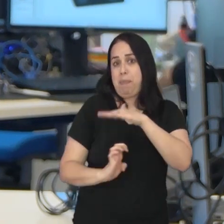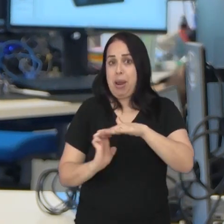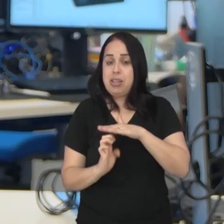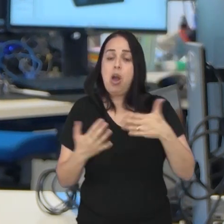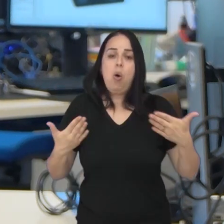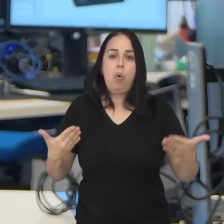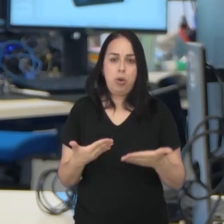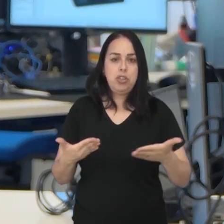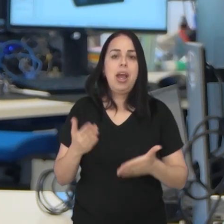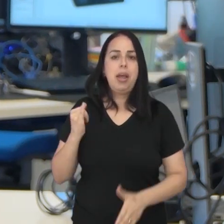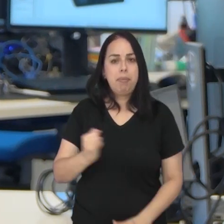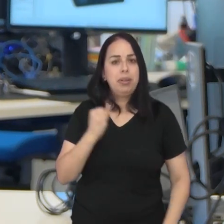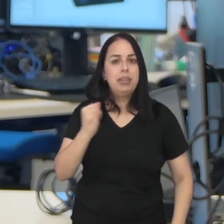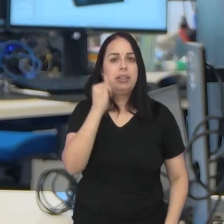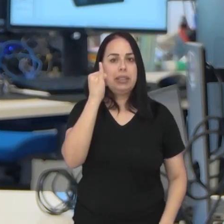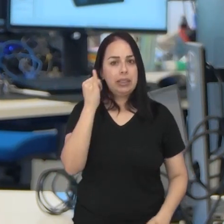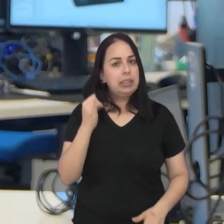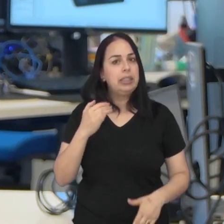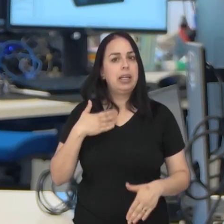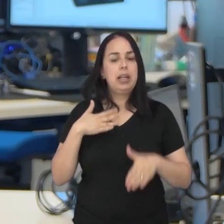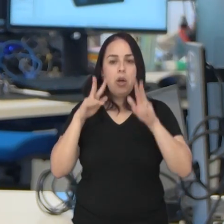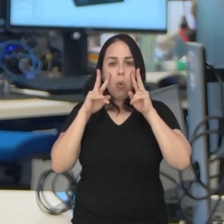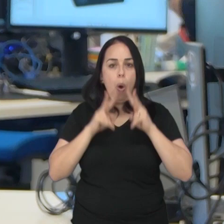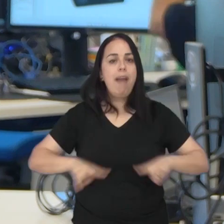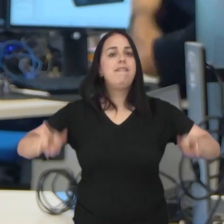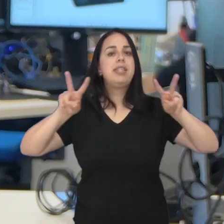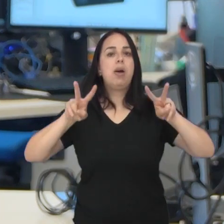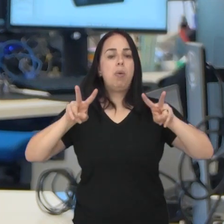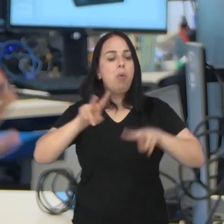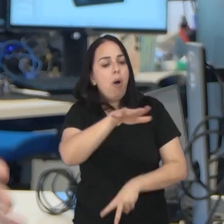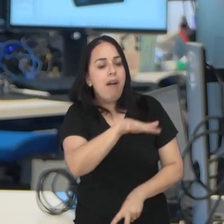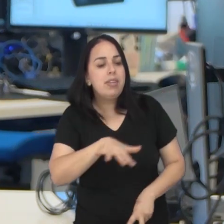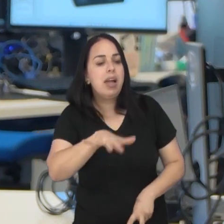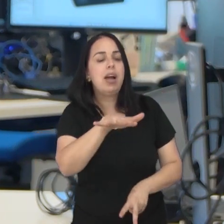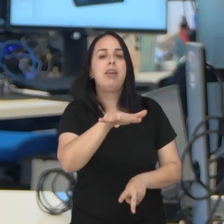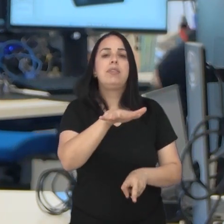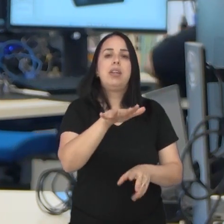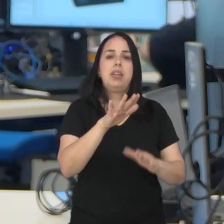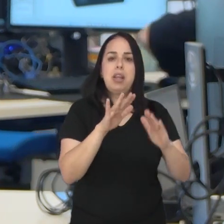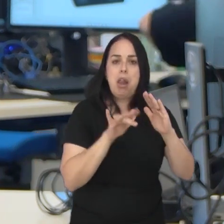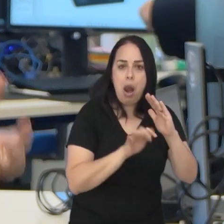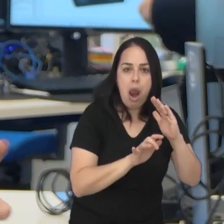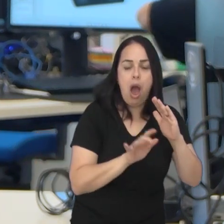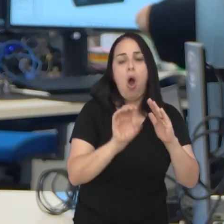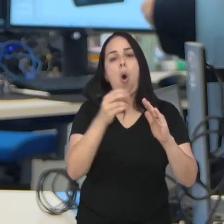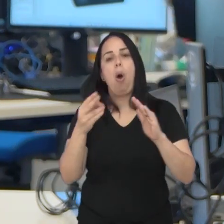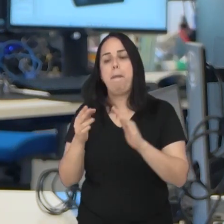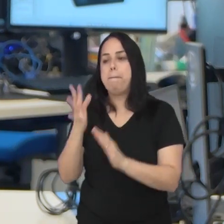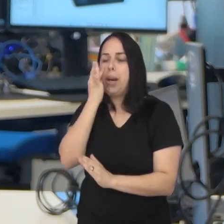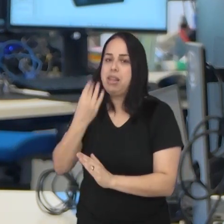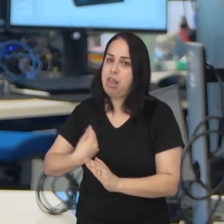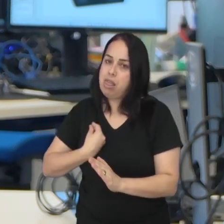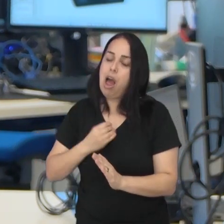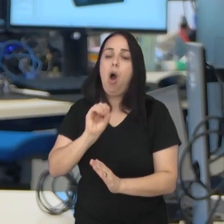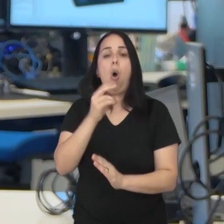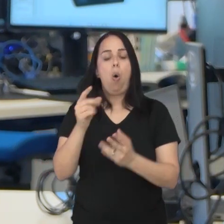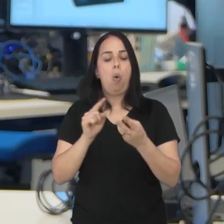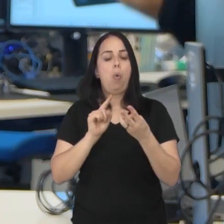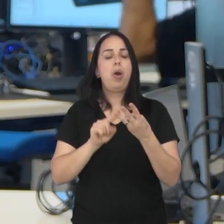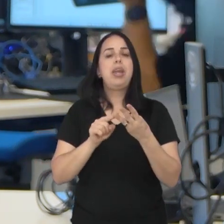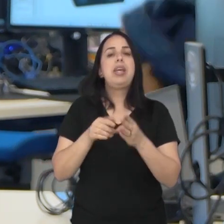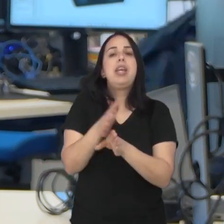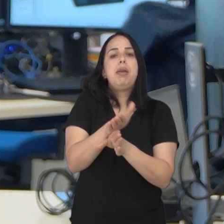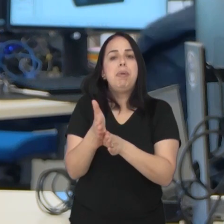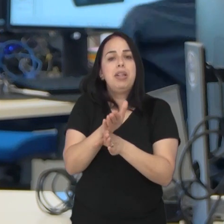quanto para a empresa, né? Hoje é importante que a empresa tenha a visão de qual área o modelo home office, o modelo presencial ou até